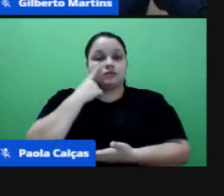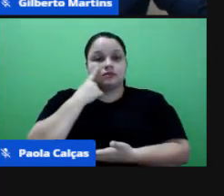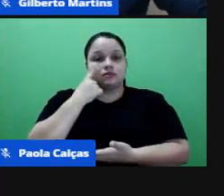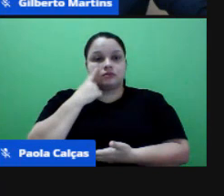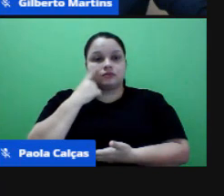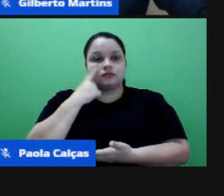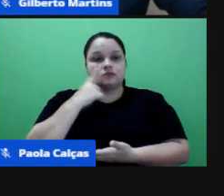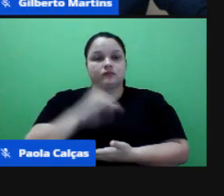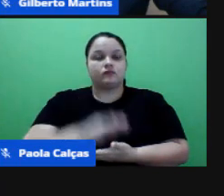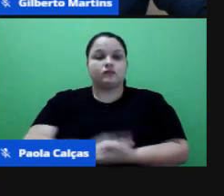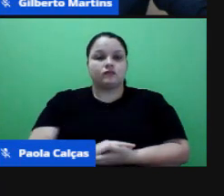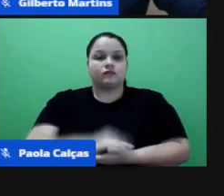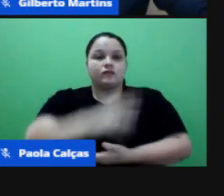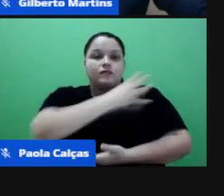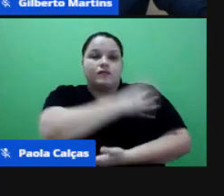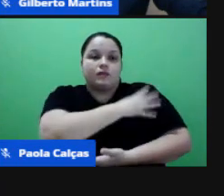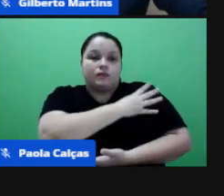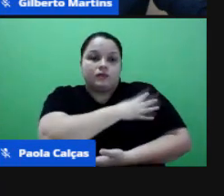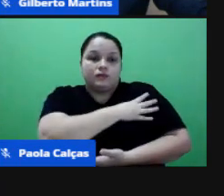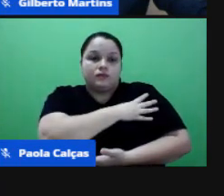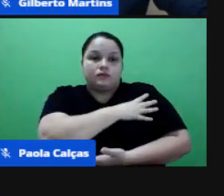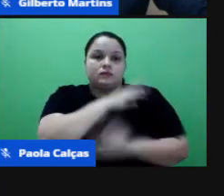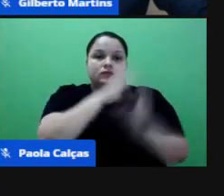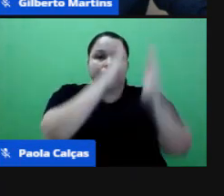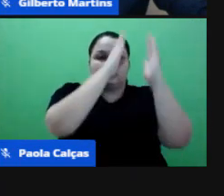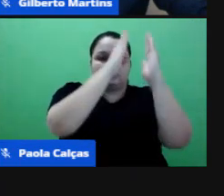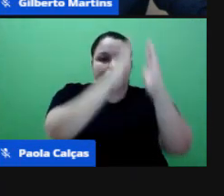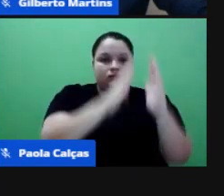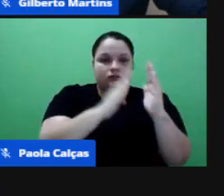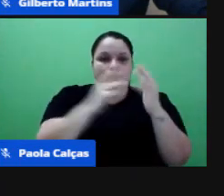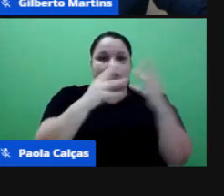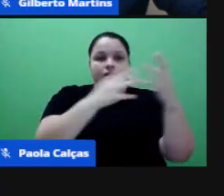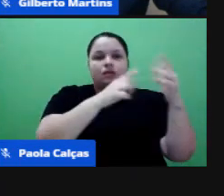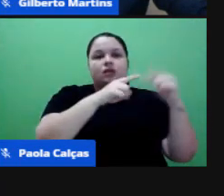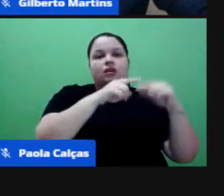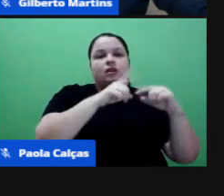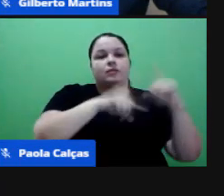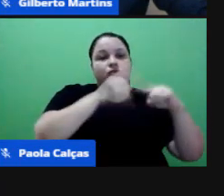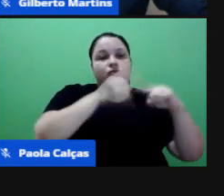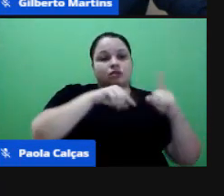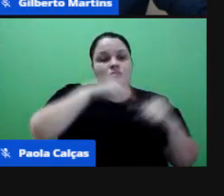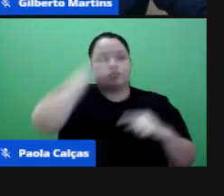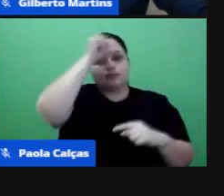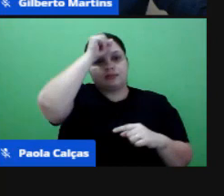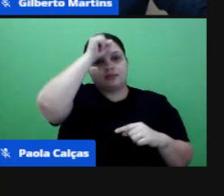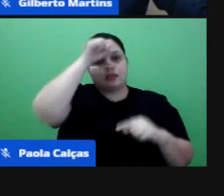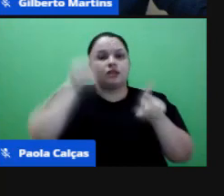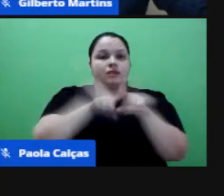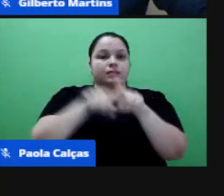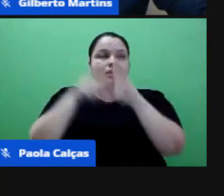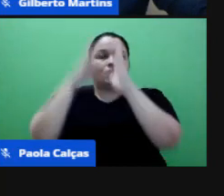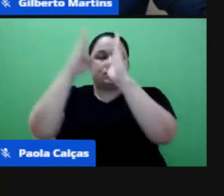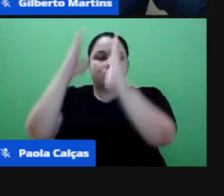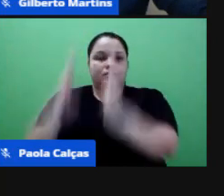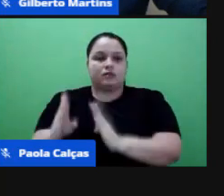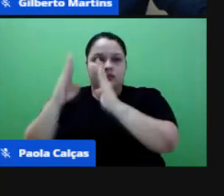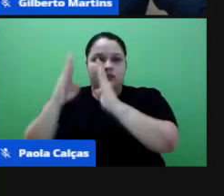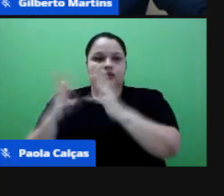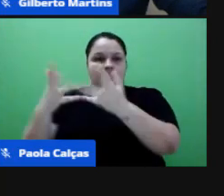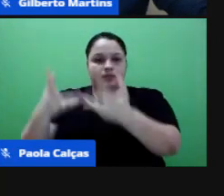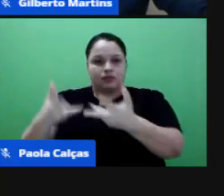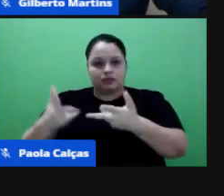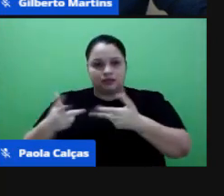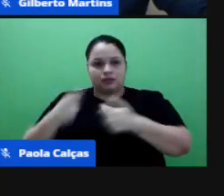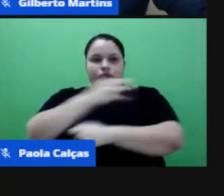conhecimento do quarto ano e a habilidade indicada do quarto ano, ela segue uma ideia, um